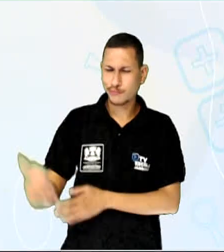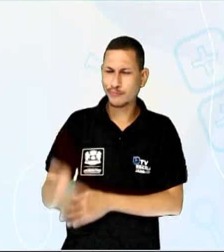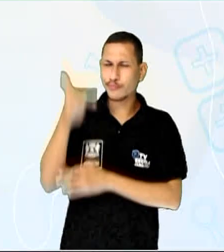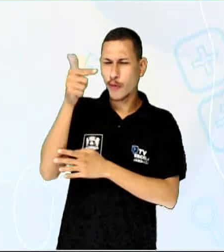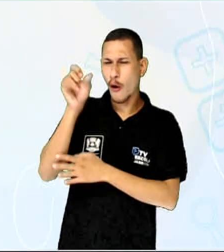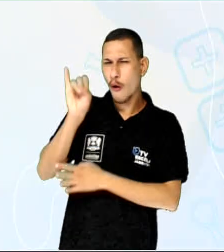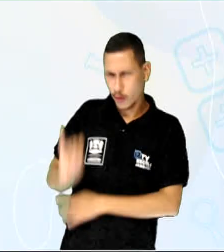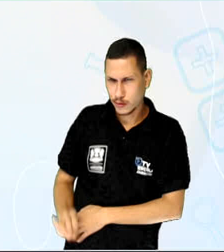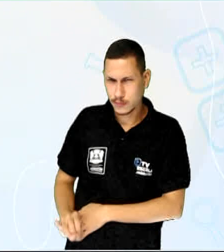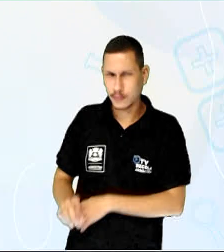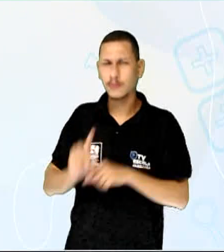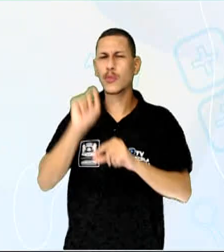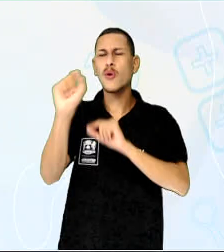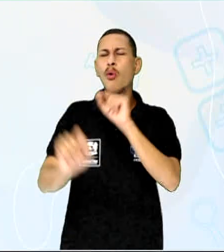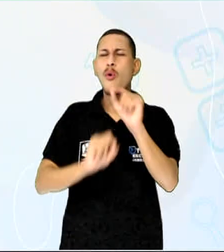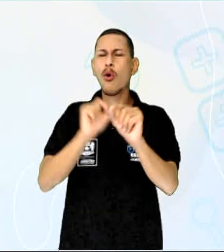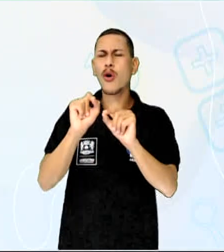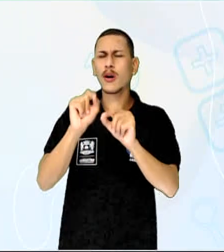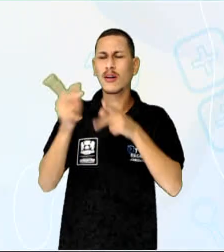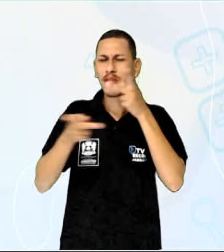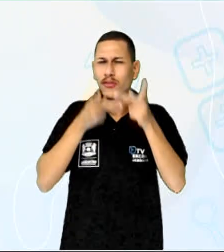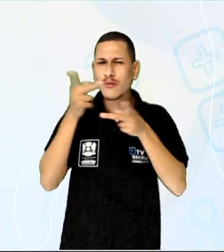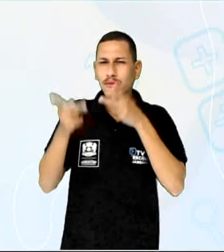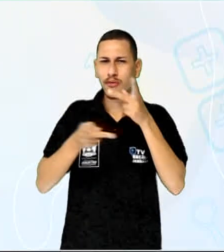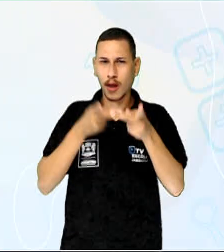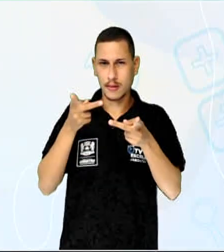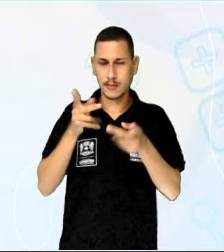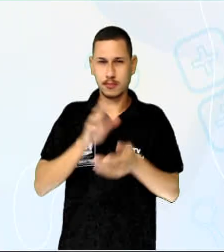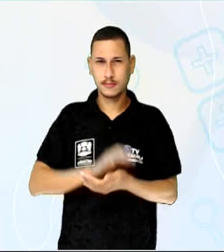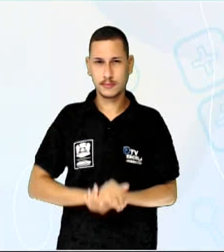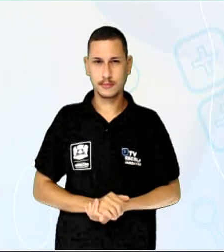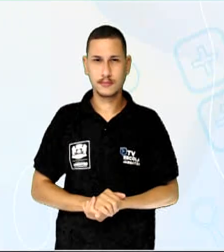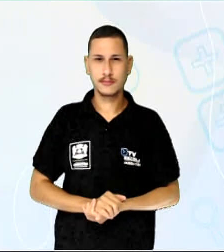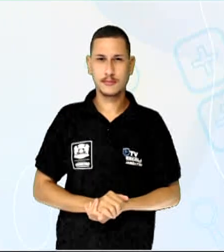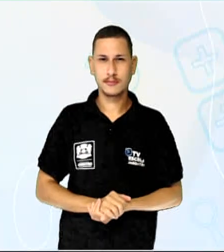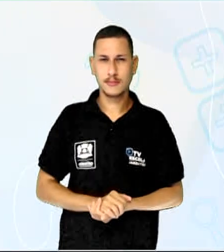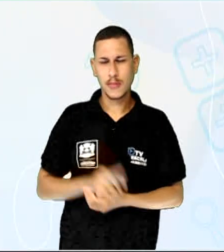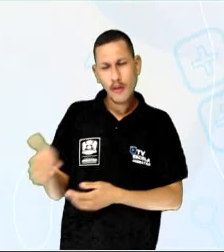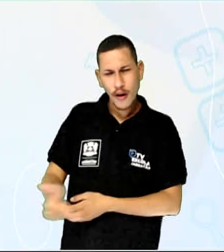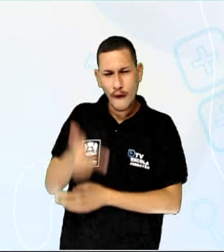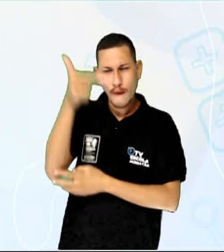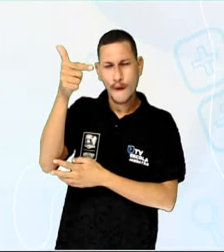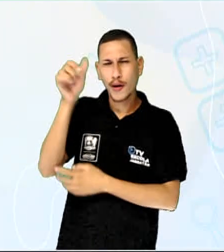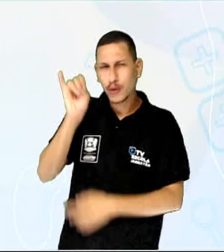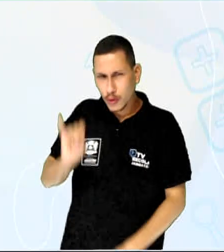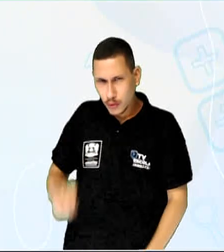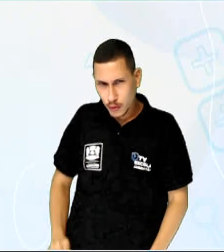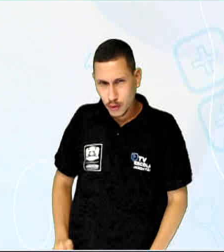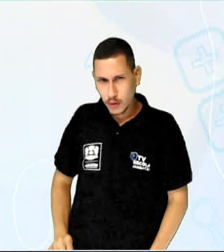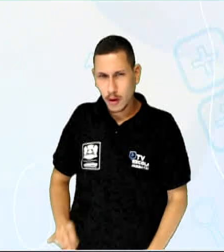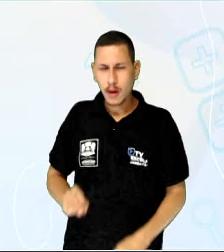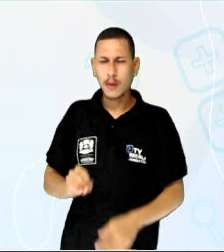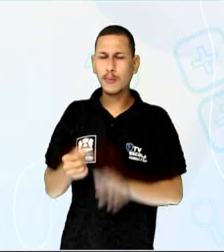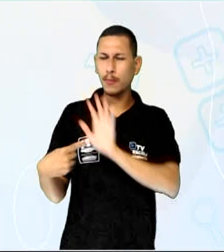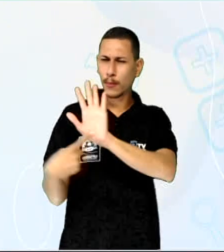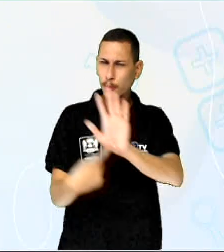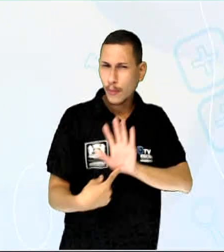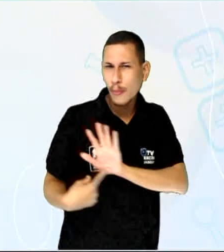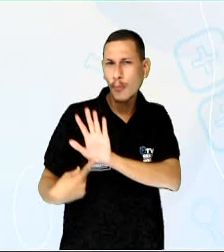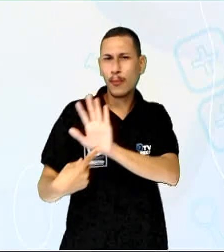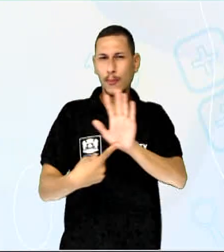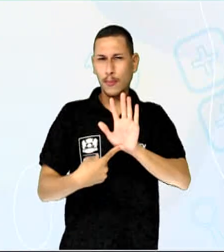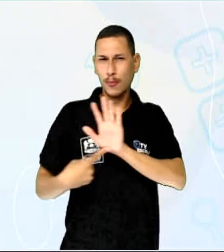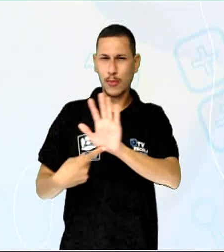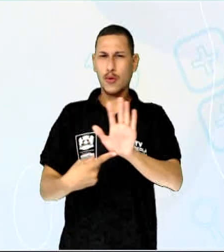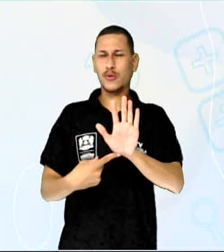conditional, né? E o que ela fala? Do que ela fala sobre? Second conditional expressa ações